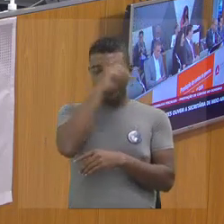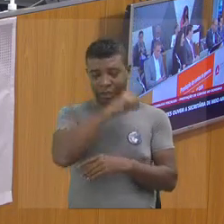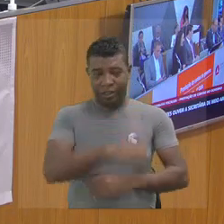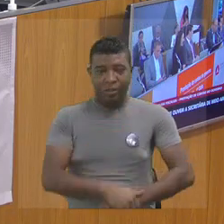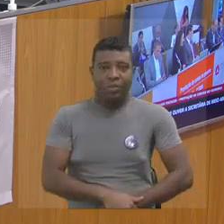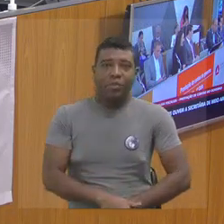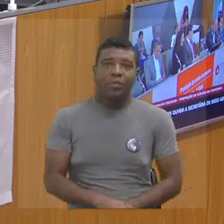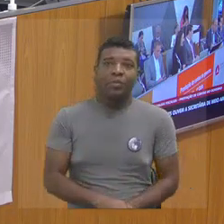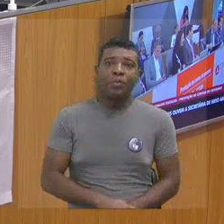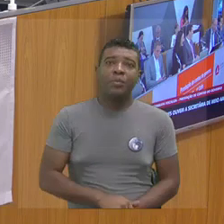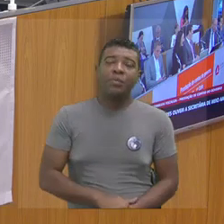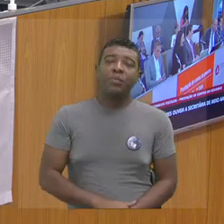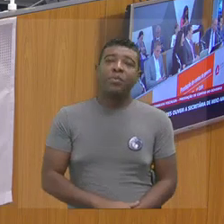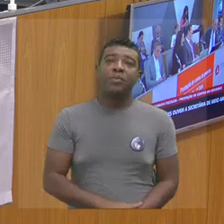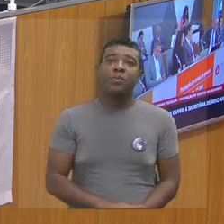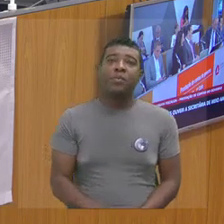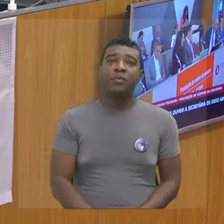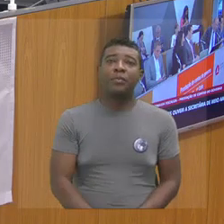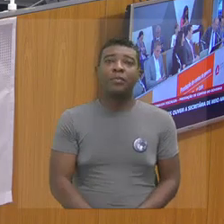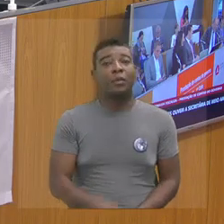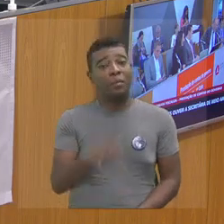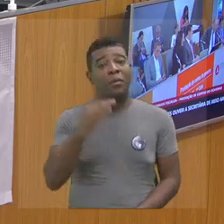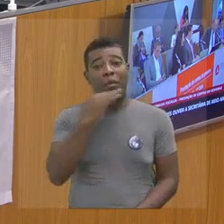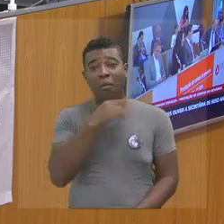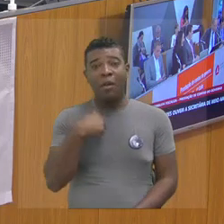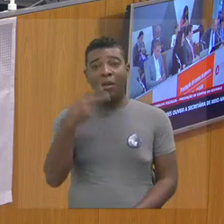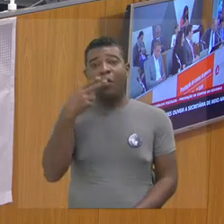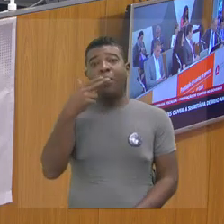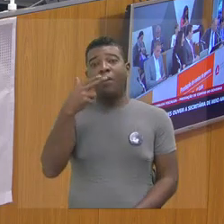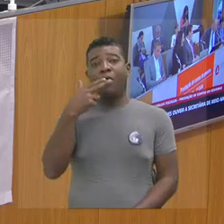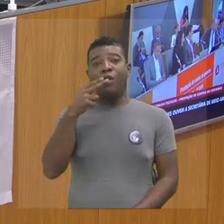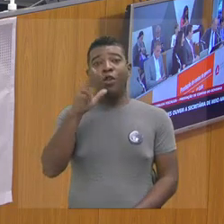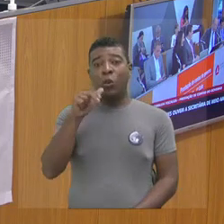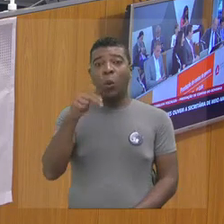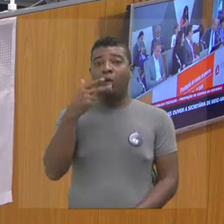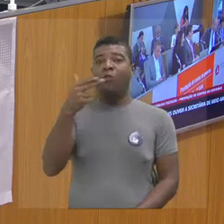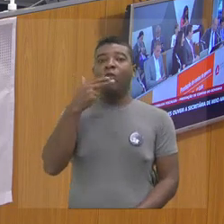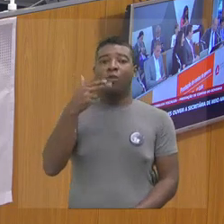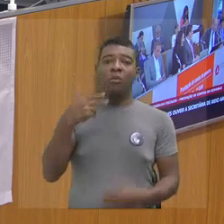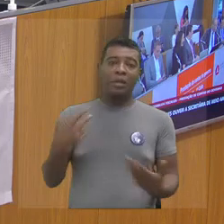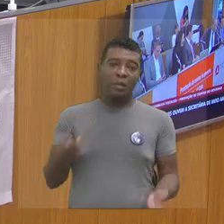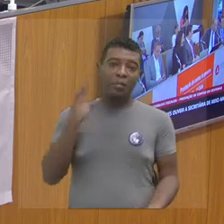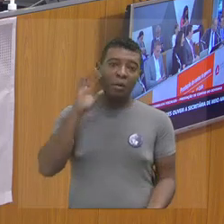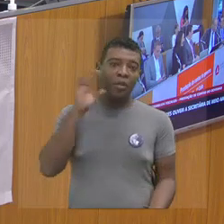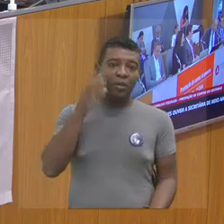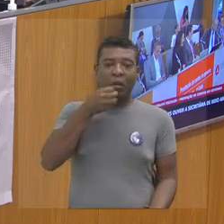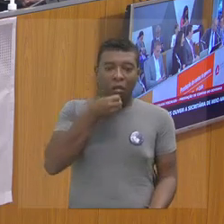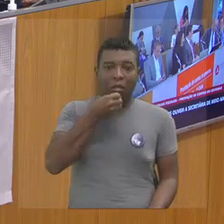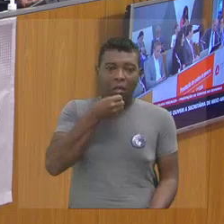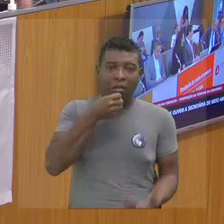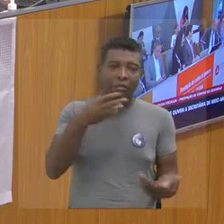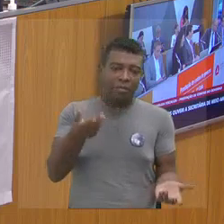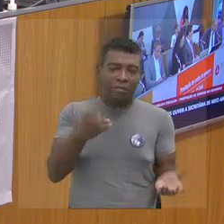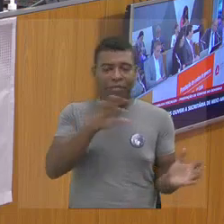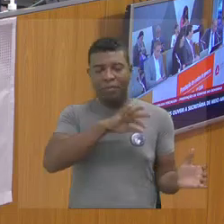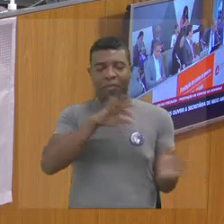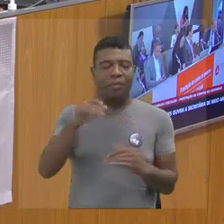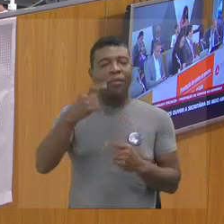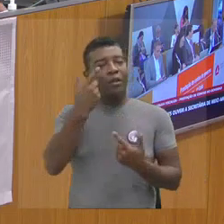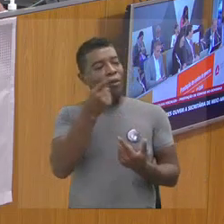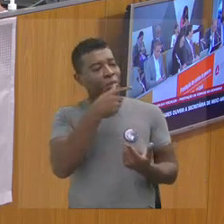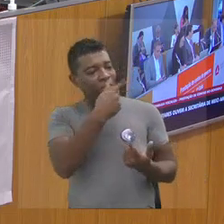Olha que eu nunca fumei então é tivemos isto queremos agradecer por esse